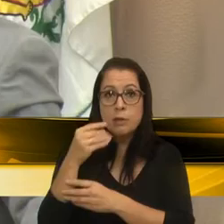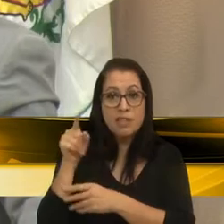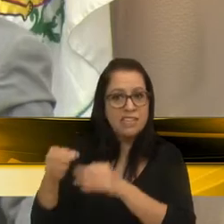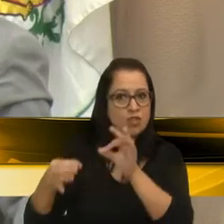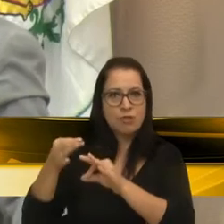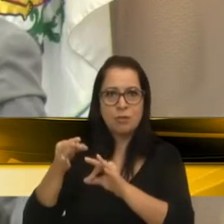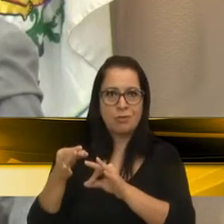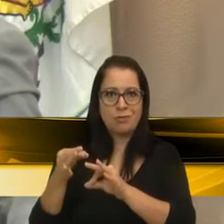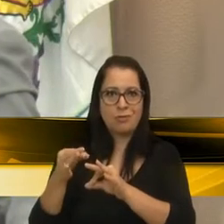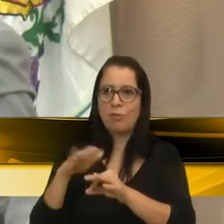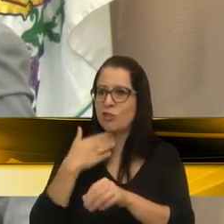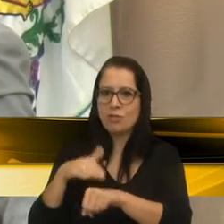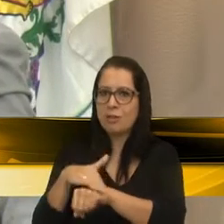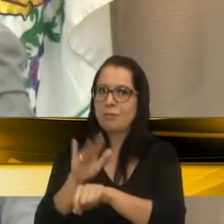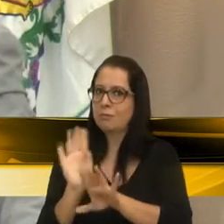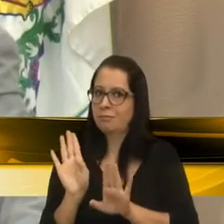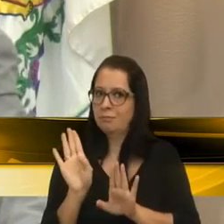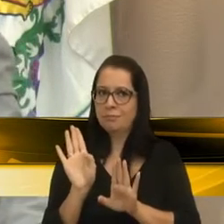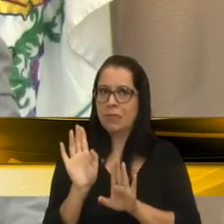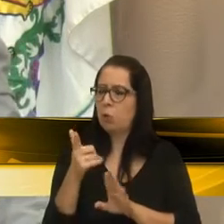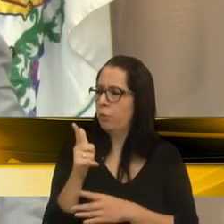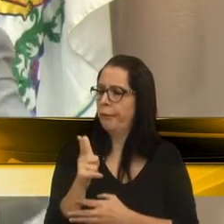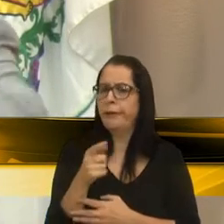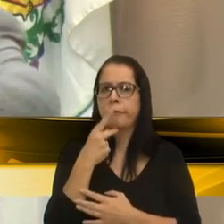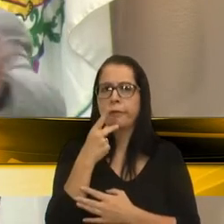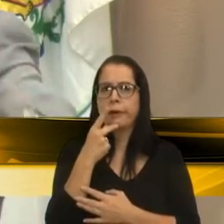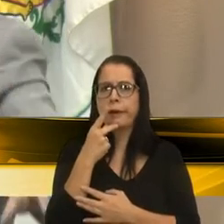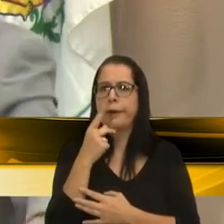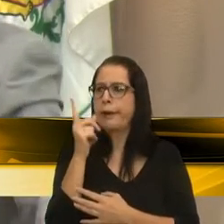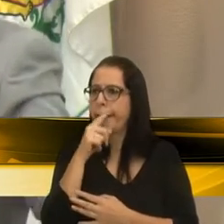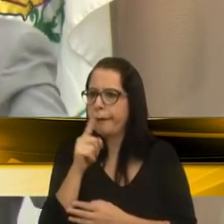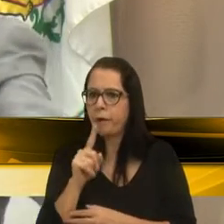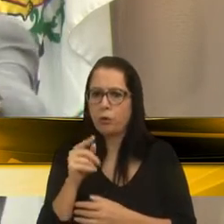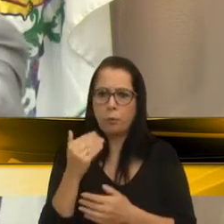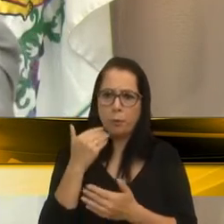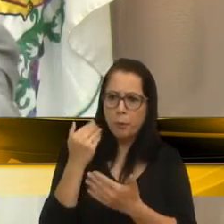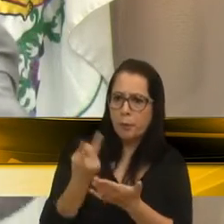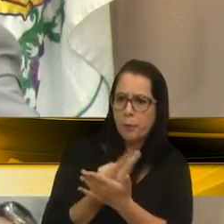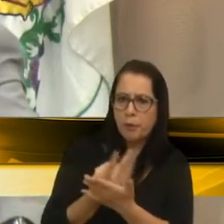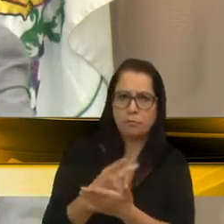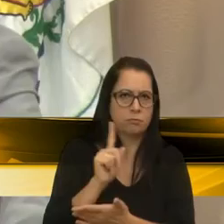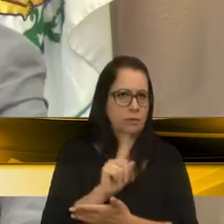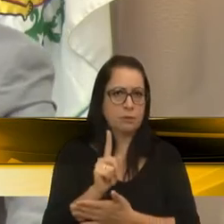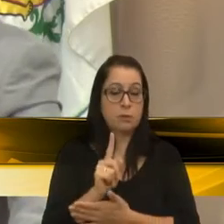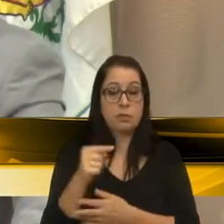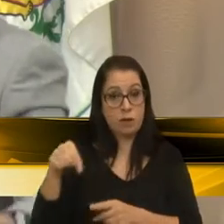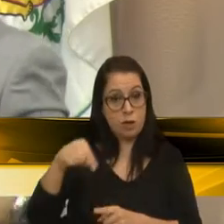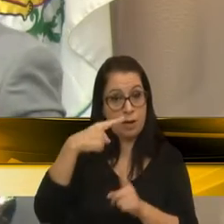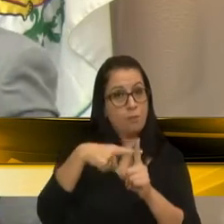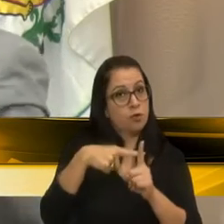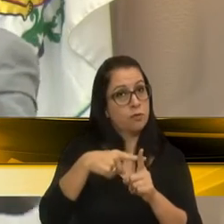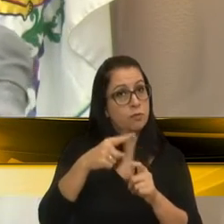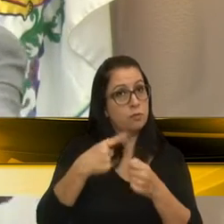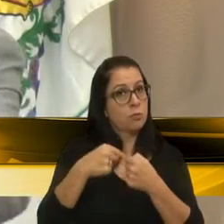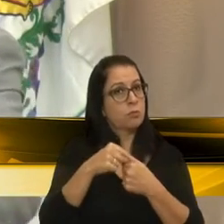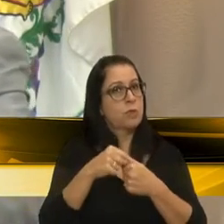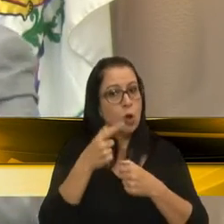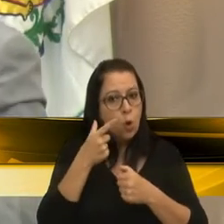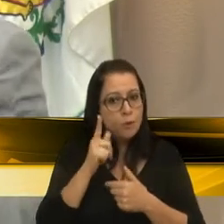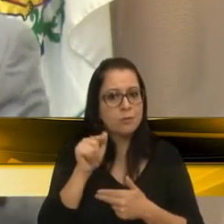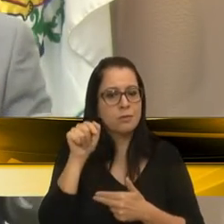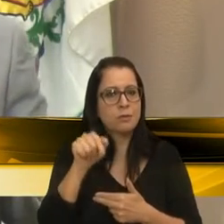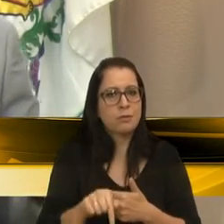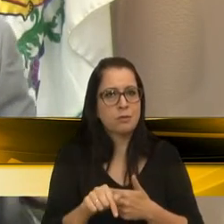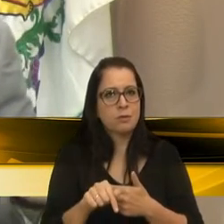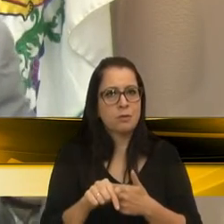jurídico. Então não tem essa de falhar ou não falhar. Se veio até aqui é positivo para o município. Porque o município conseguiu através...